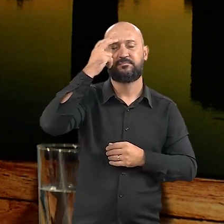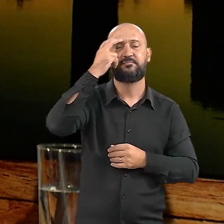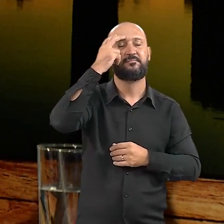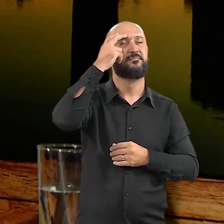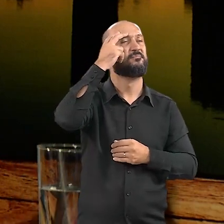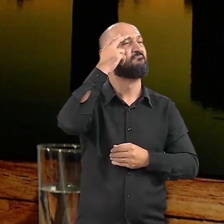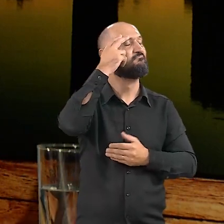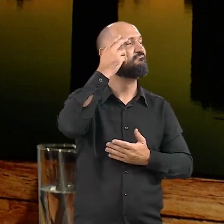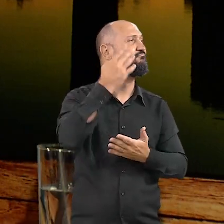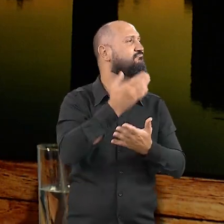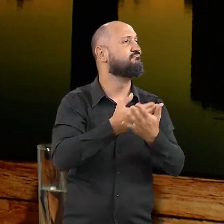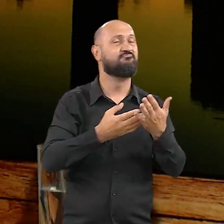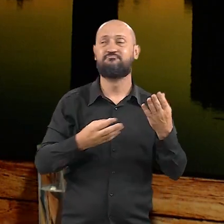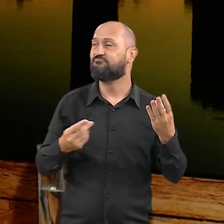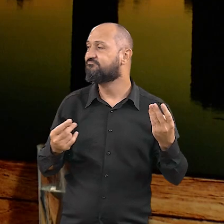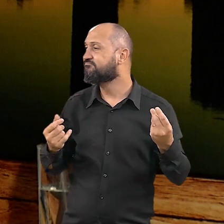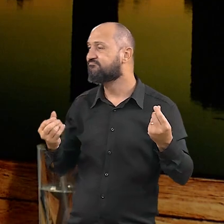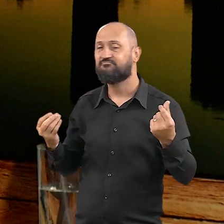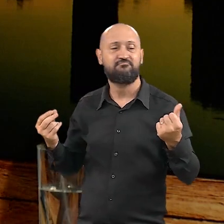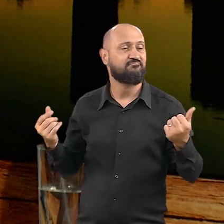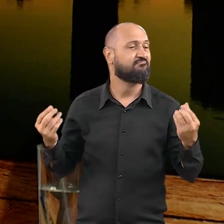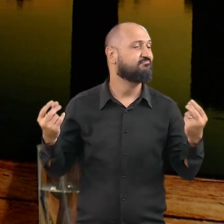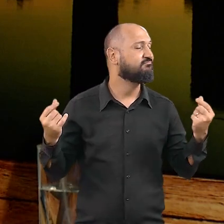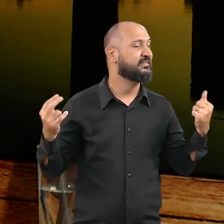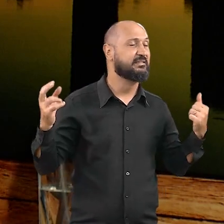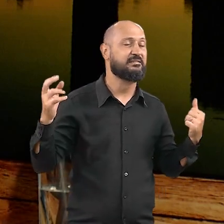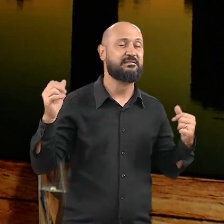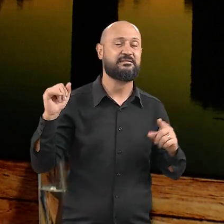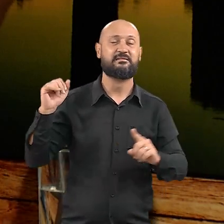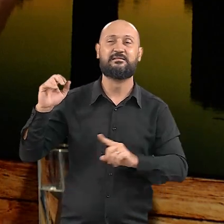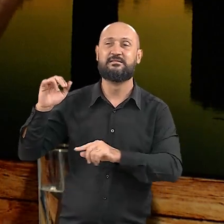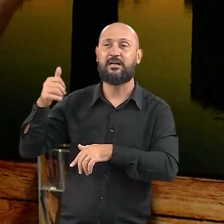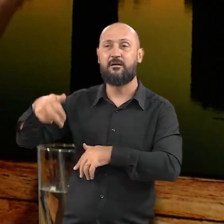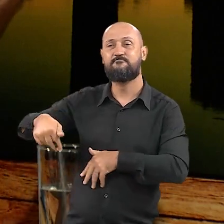culturais, eruditos populares e